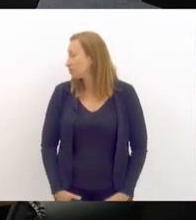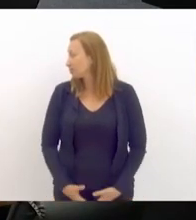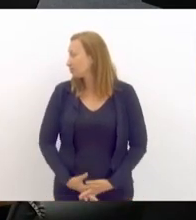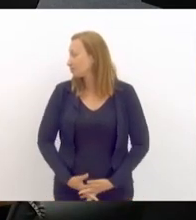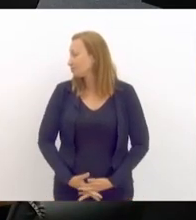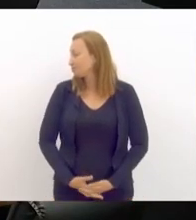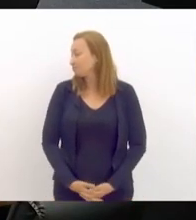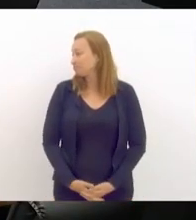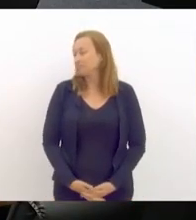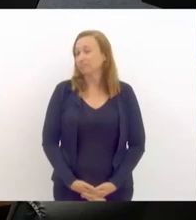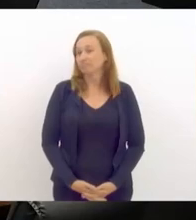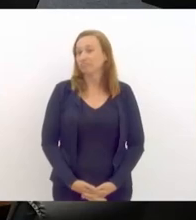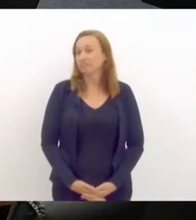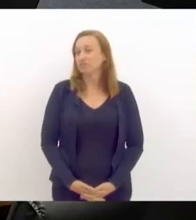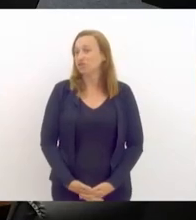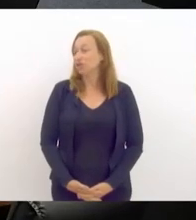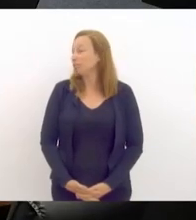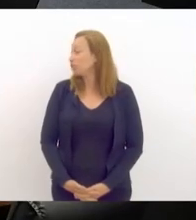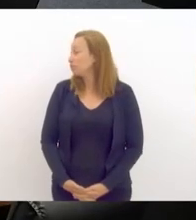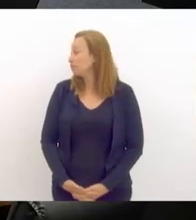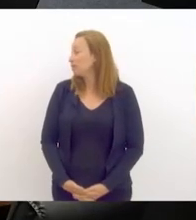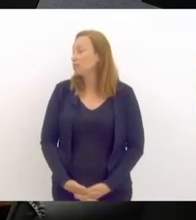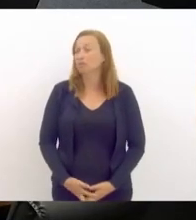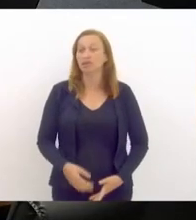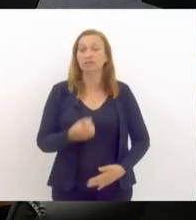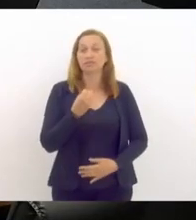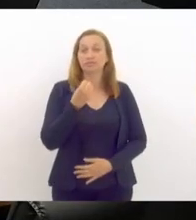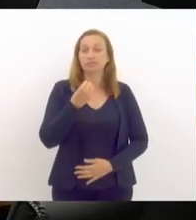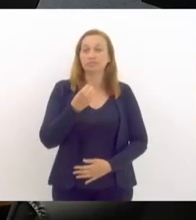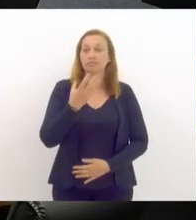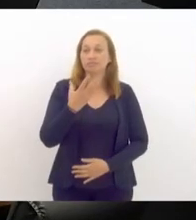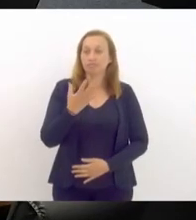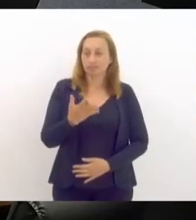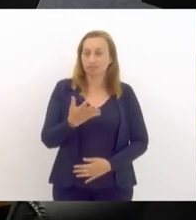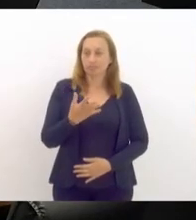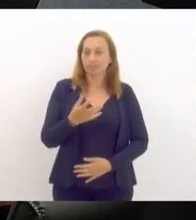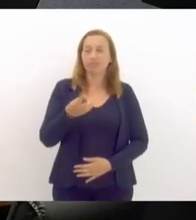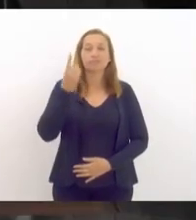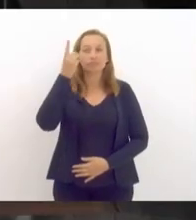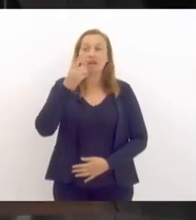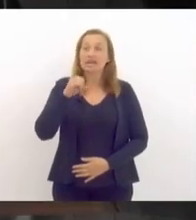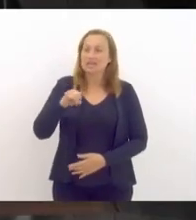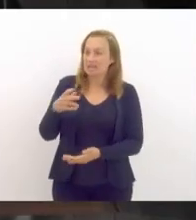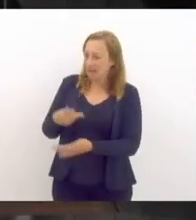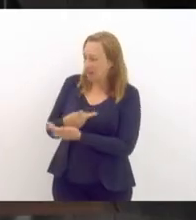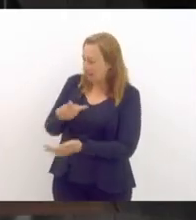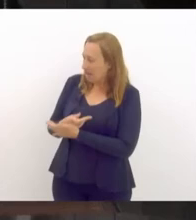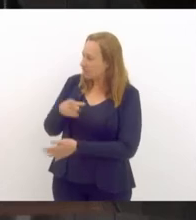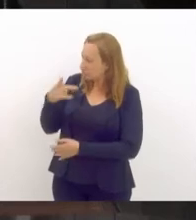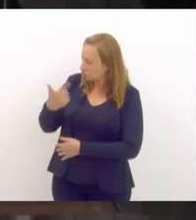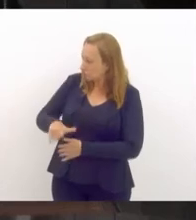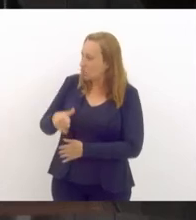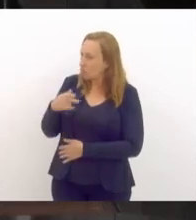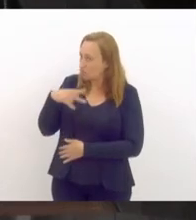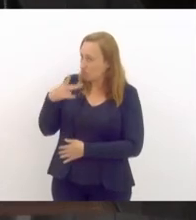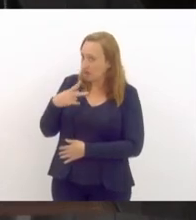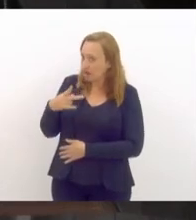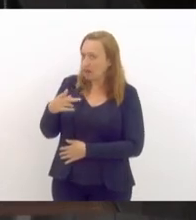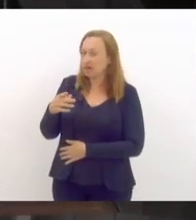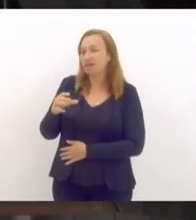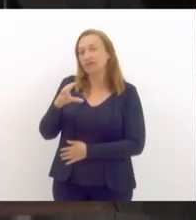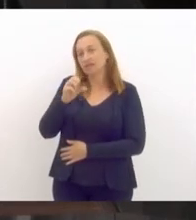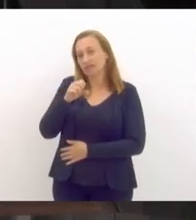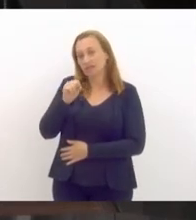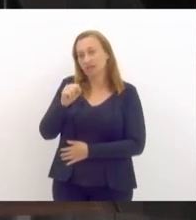Parabéns aí obrigado Deputado olha se errar meu nome de novo vou te chamar de sábado do brasão que é o irmão mais velho